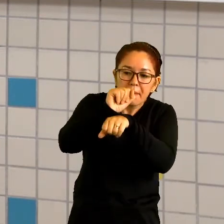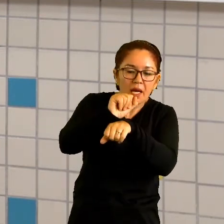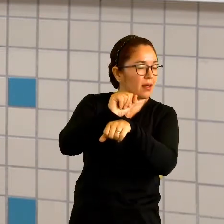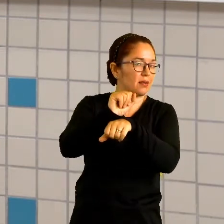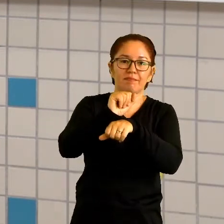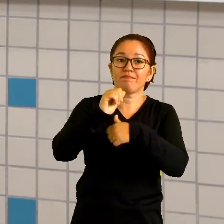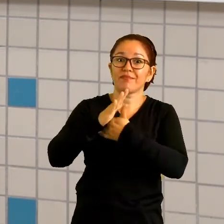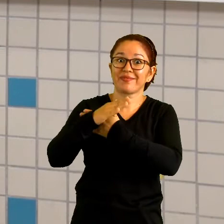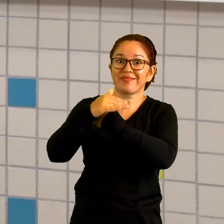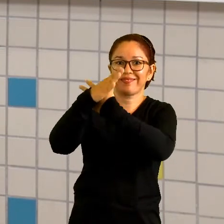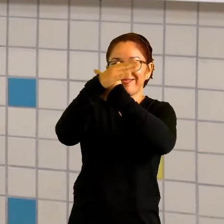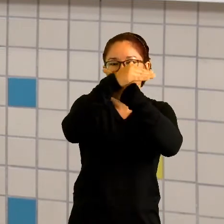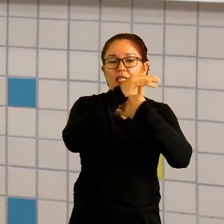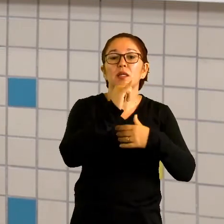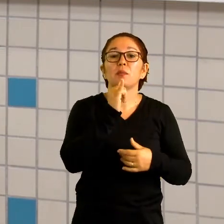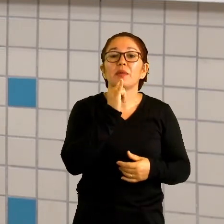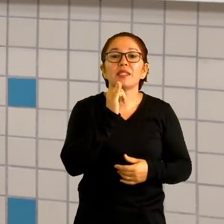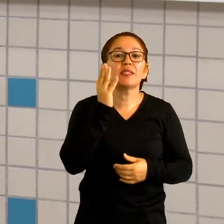pulando corda.